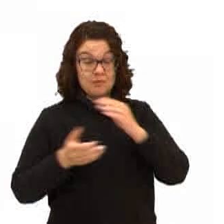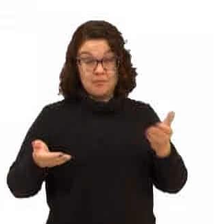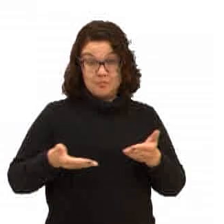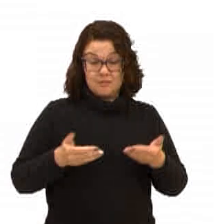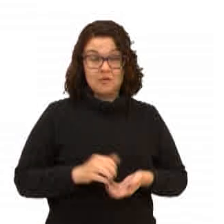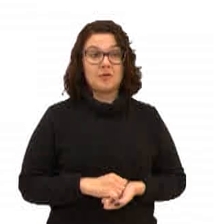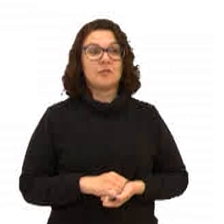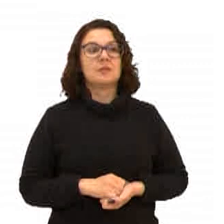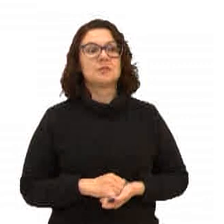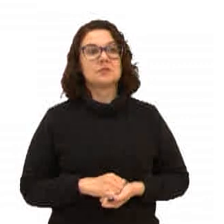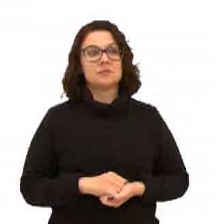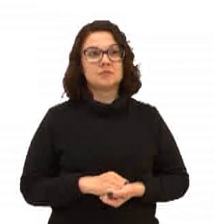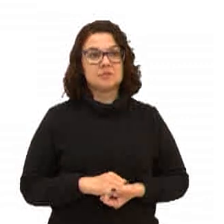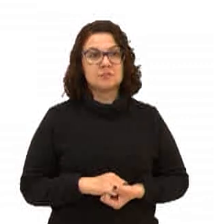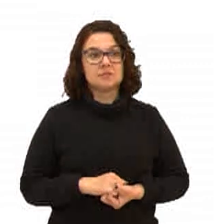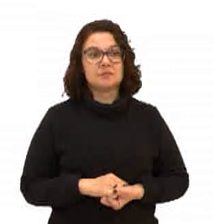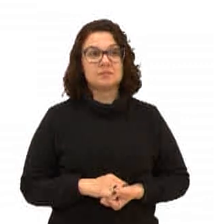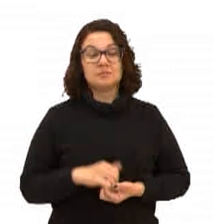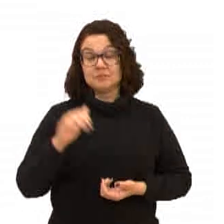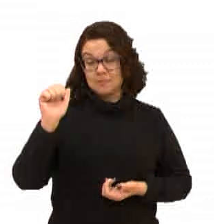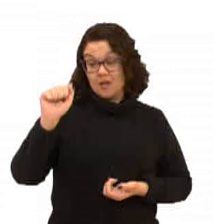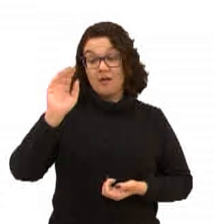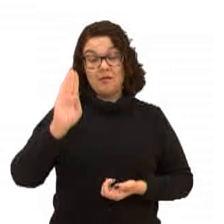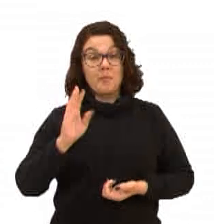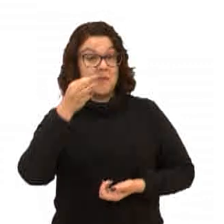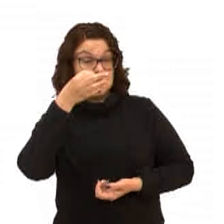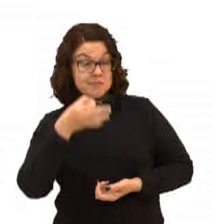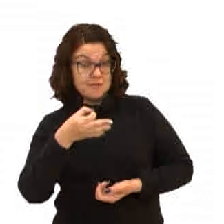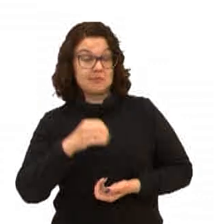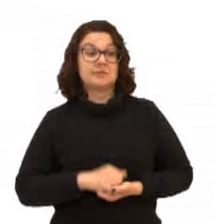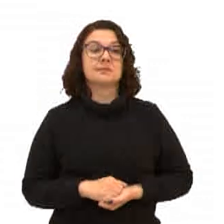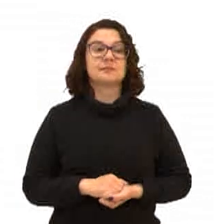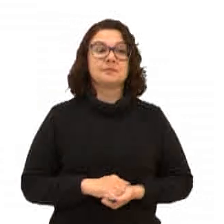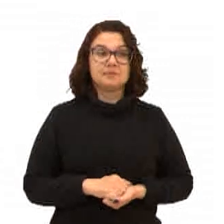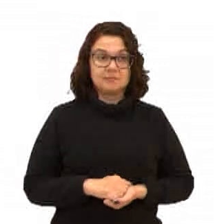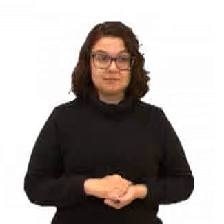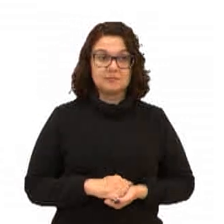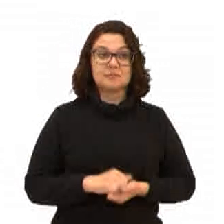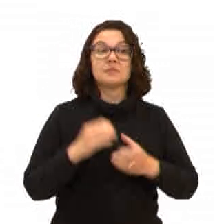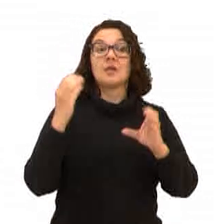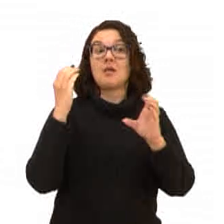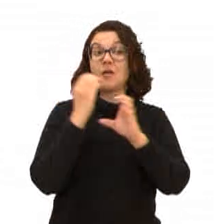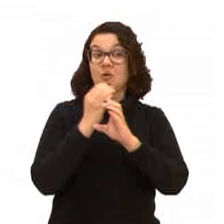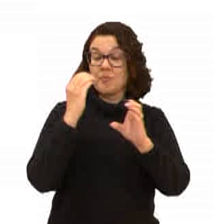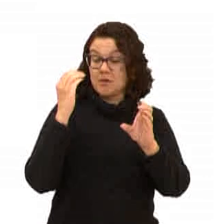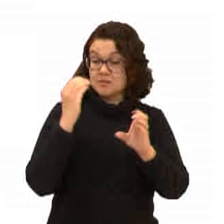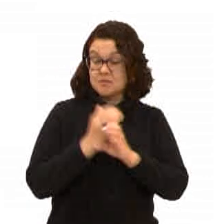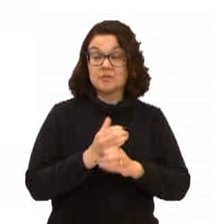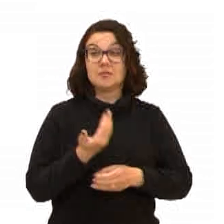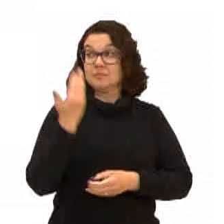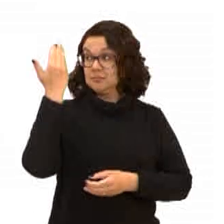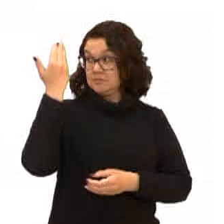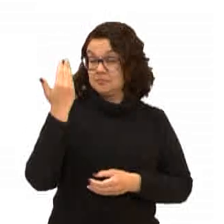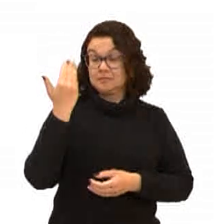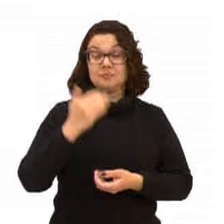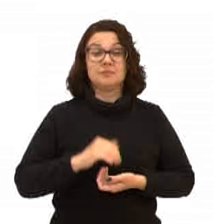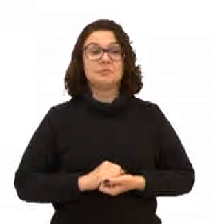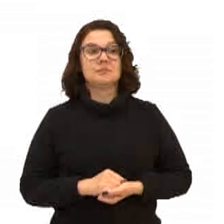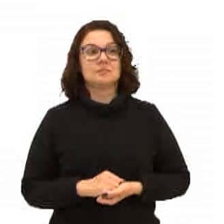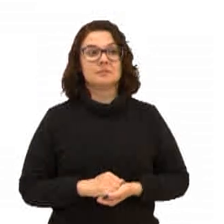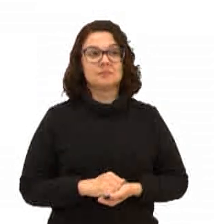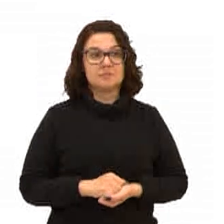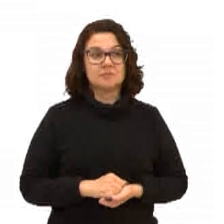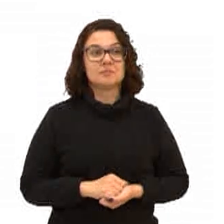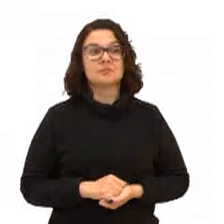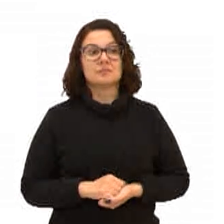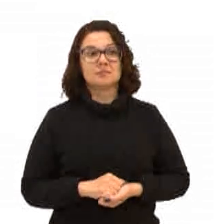hoje, né? A A e a B estão corretas, a comunicação de forma efetiva